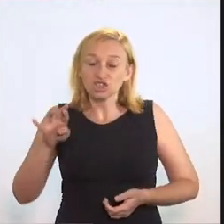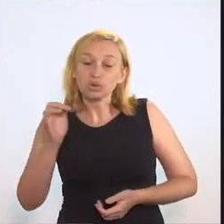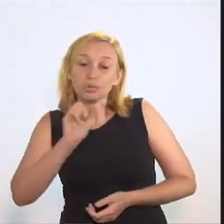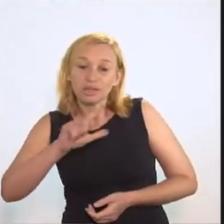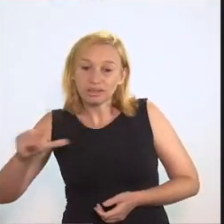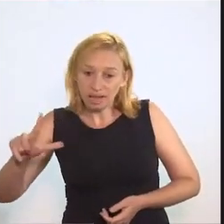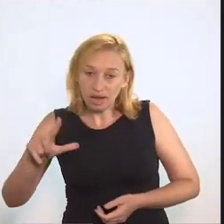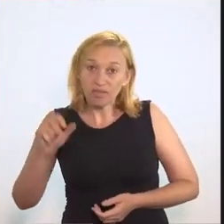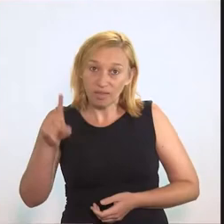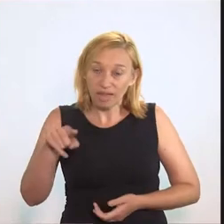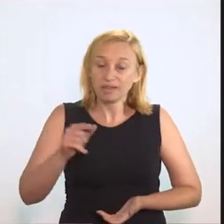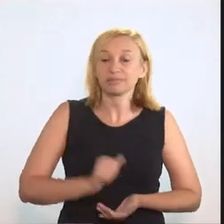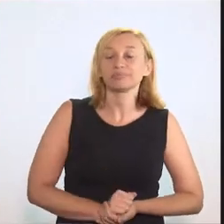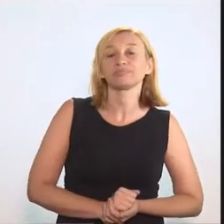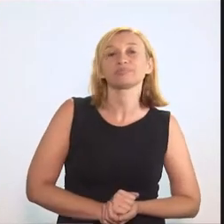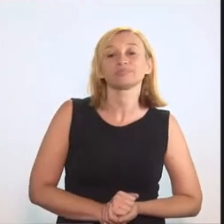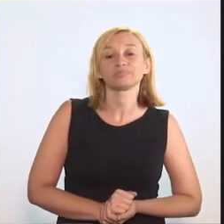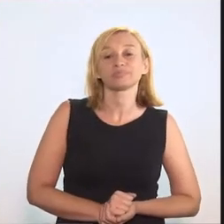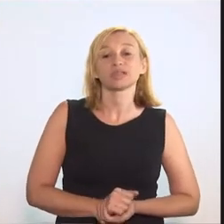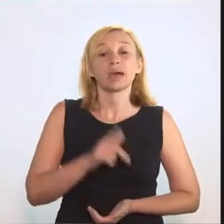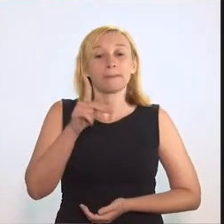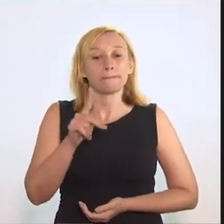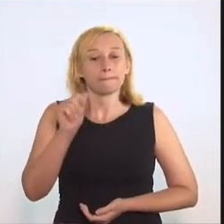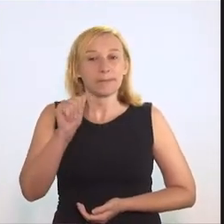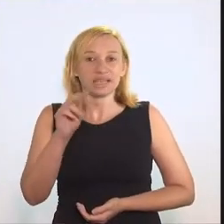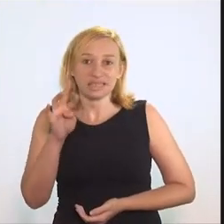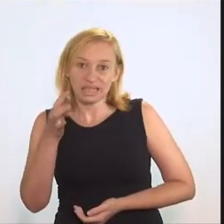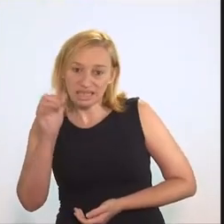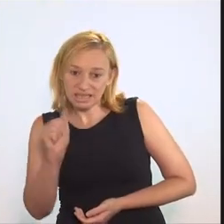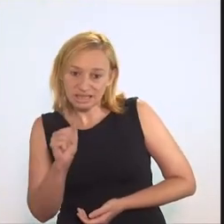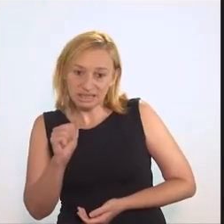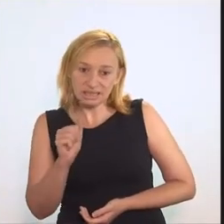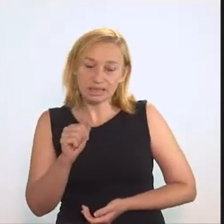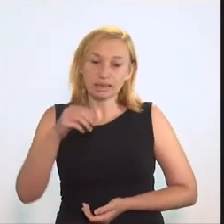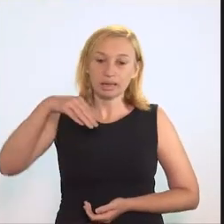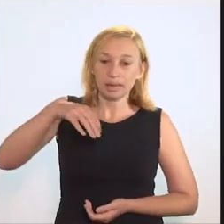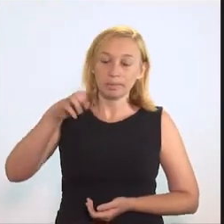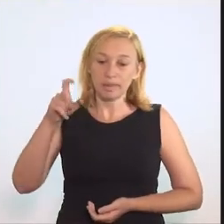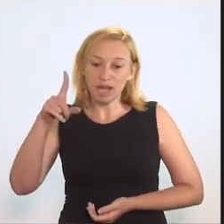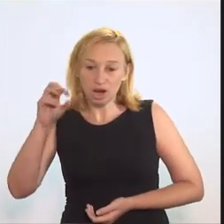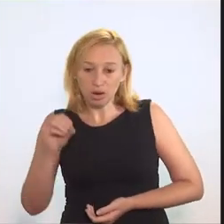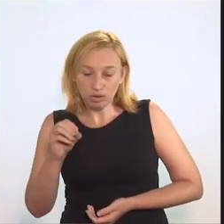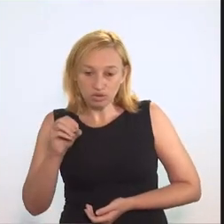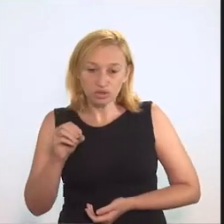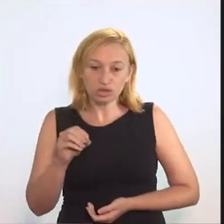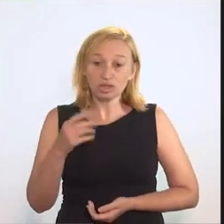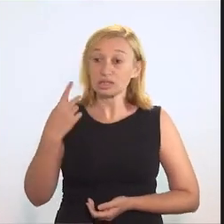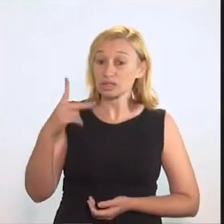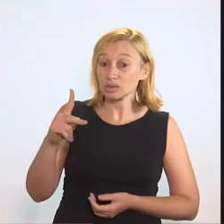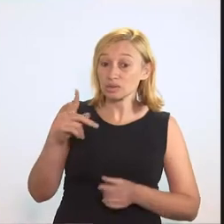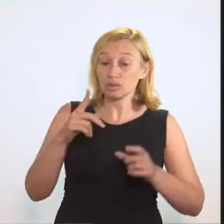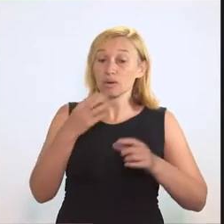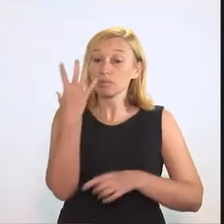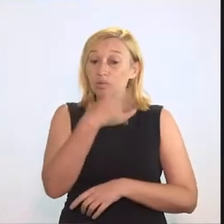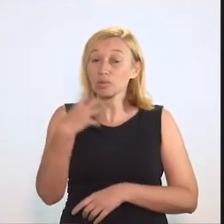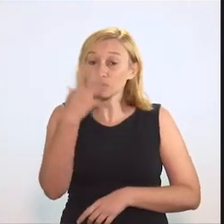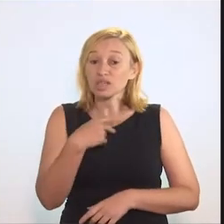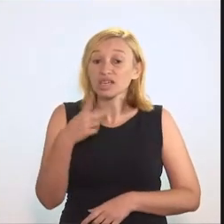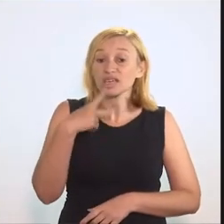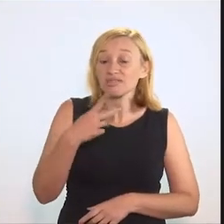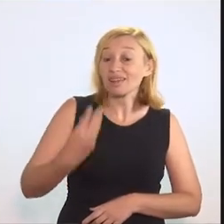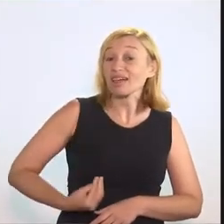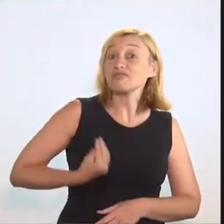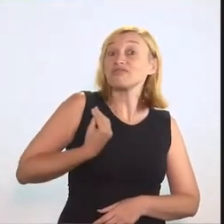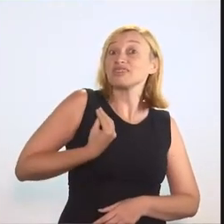Recife com a música Morial. A Patrícia Melody trouxe suas composições